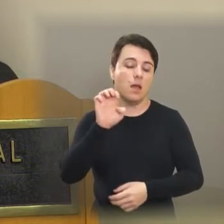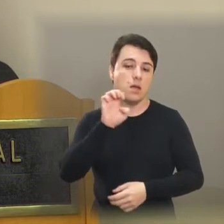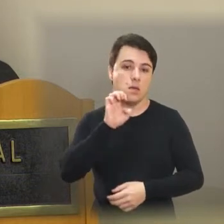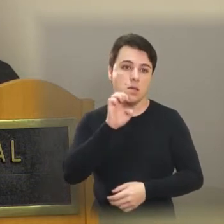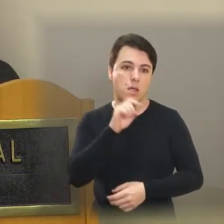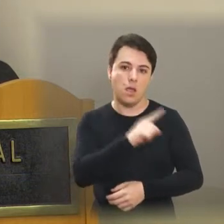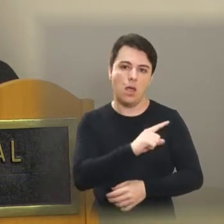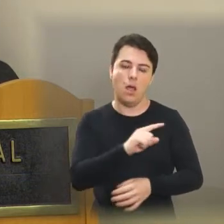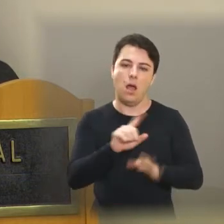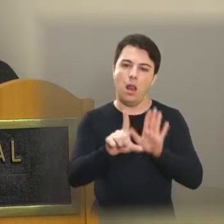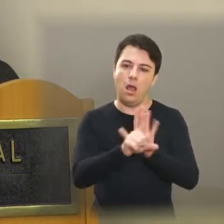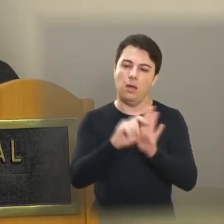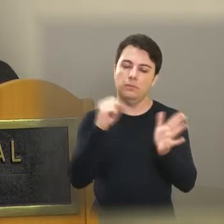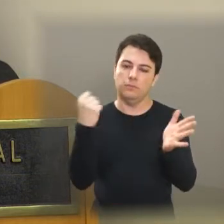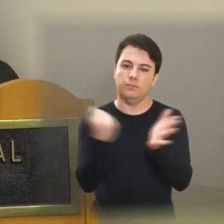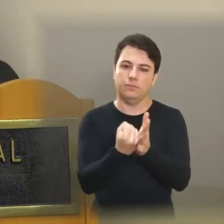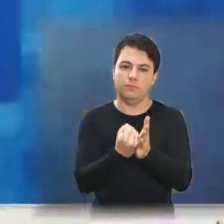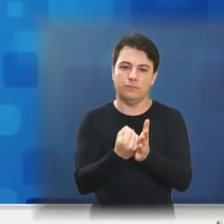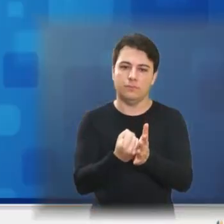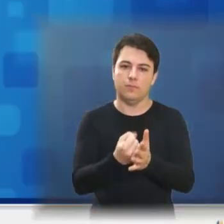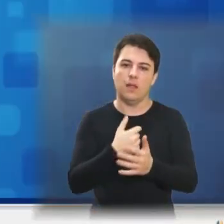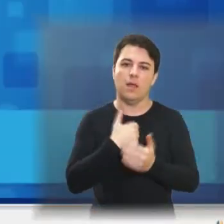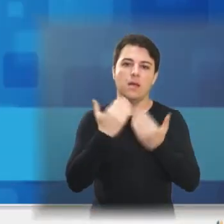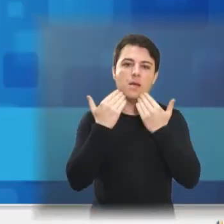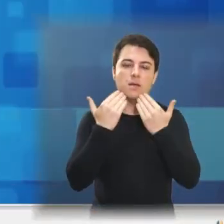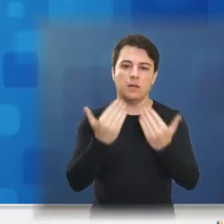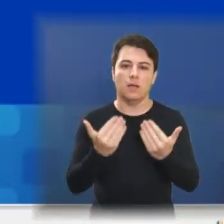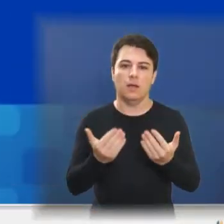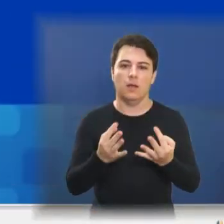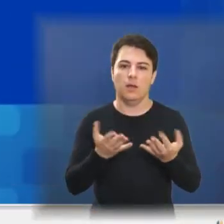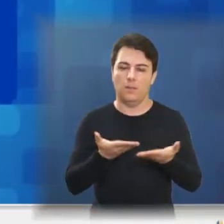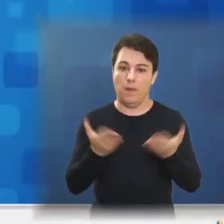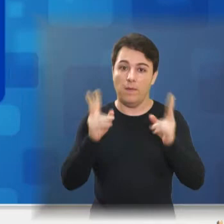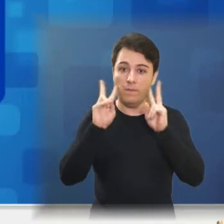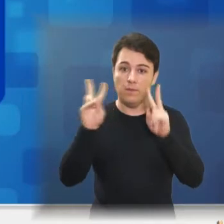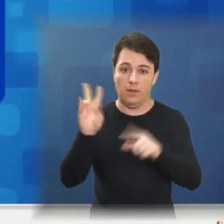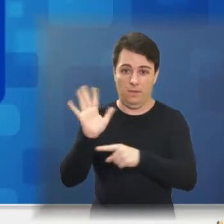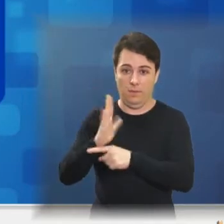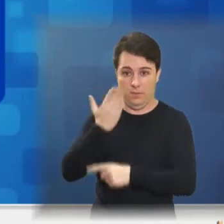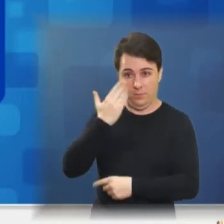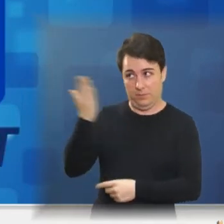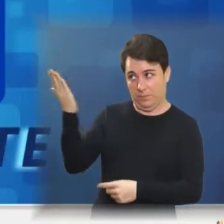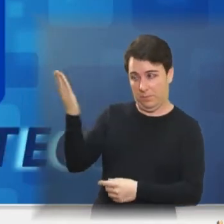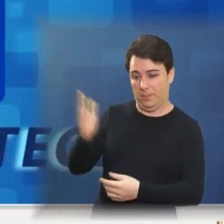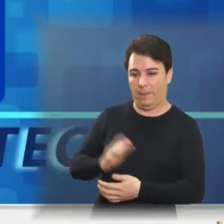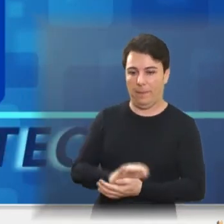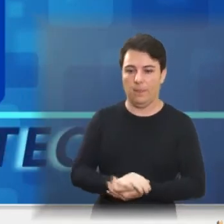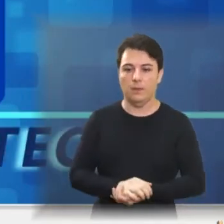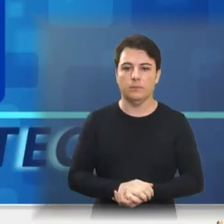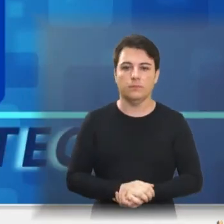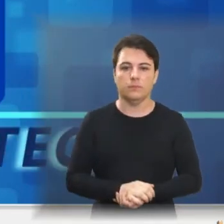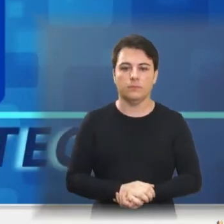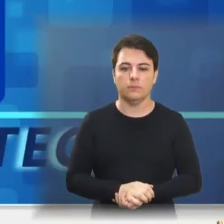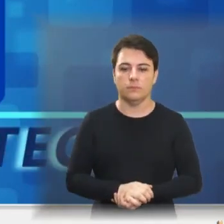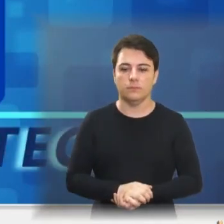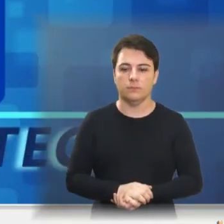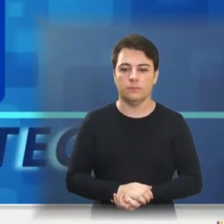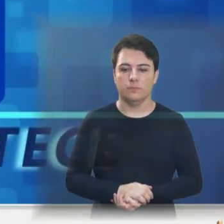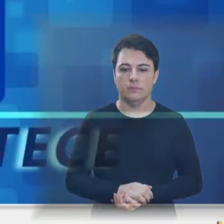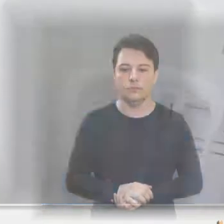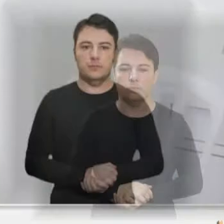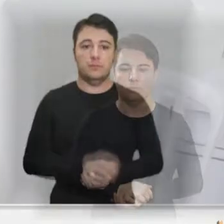sessionou. Eu quero agradecer muito o obstetra e obstetriz. E vamos ver esse vídeo aí. Também agradecer muito